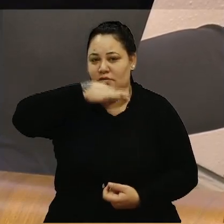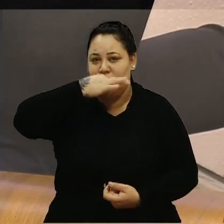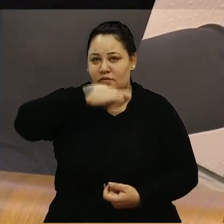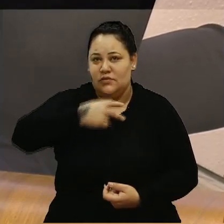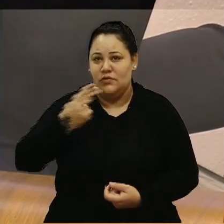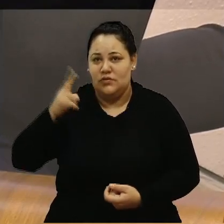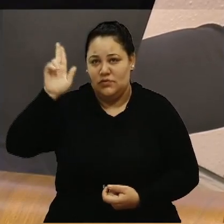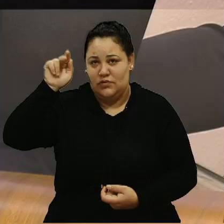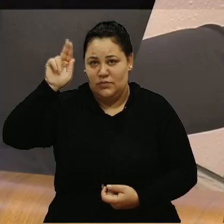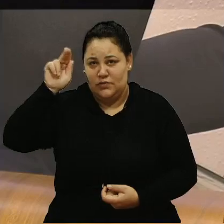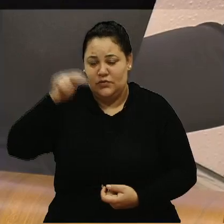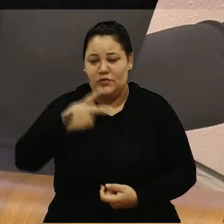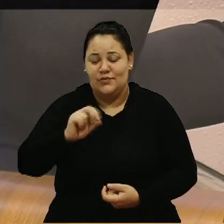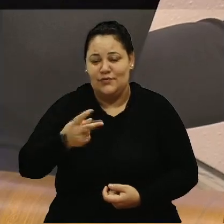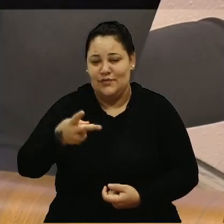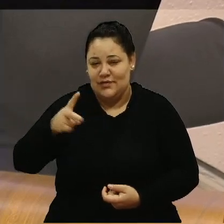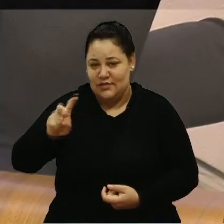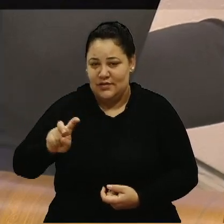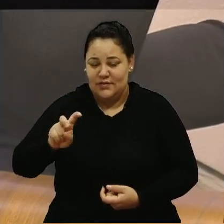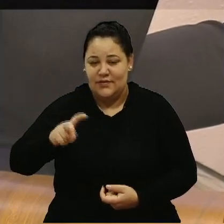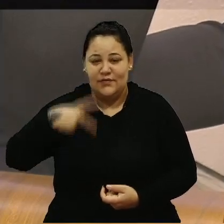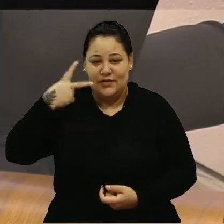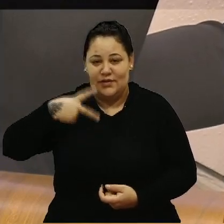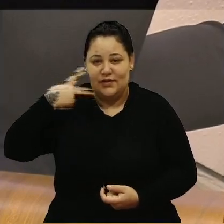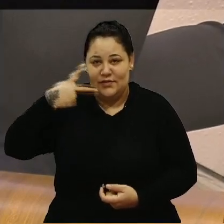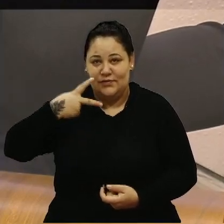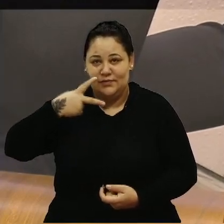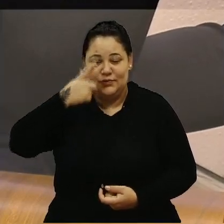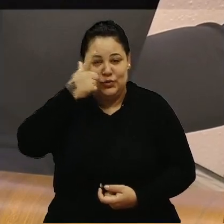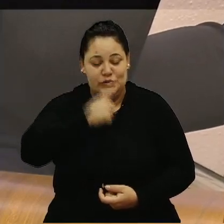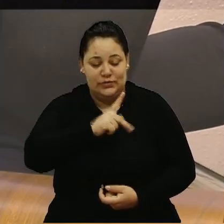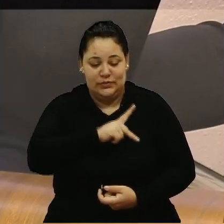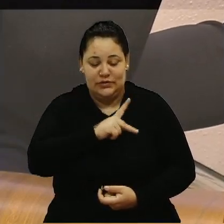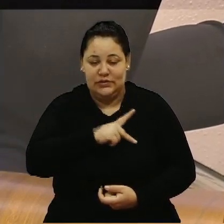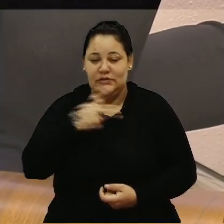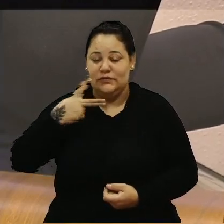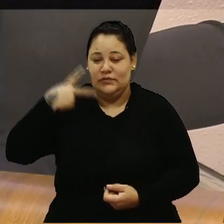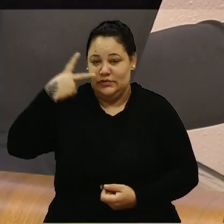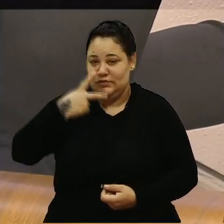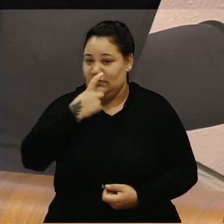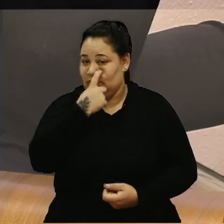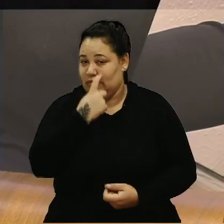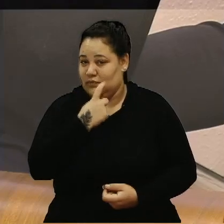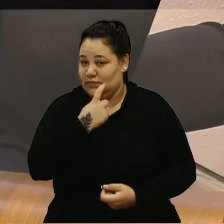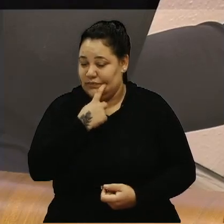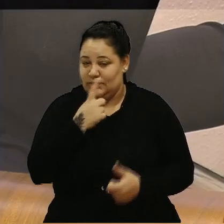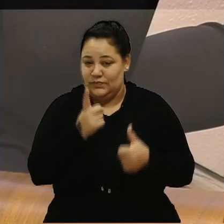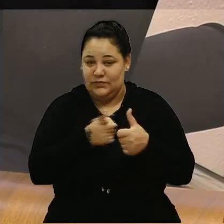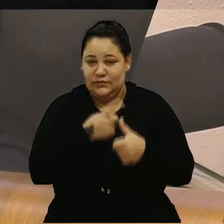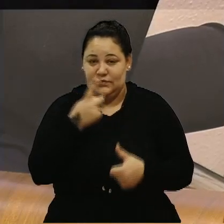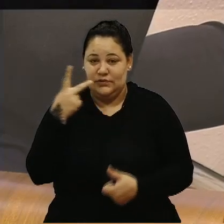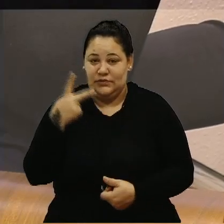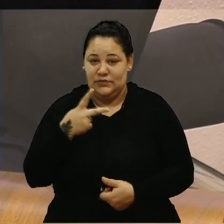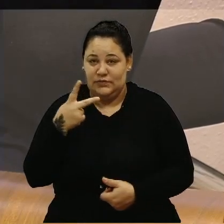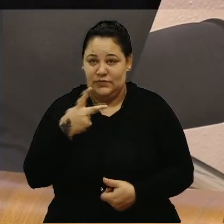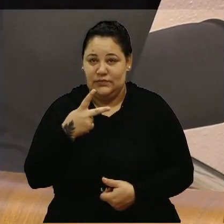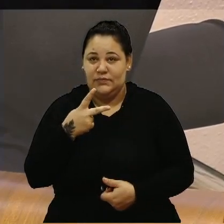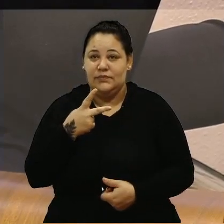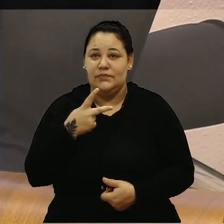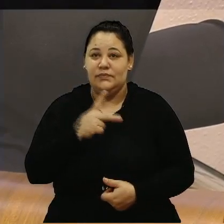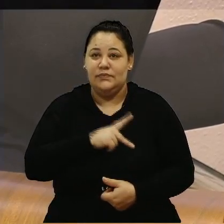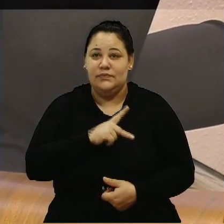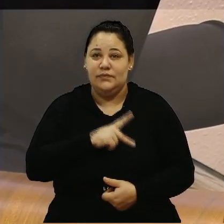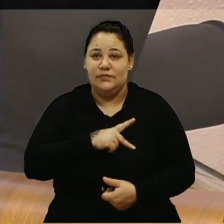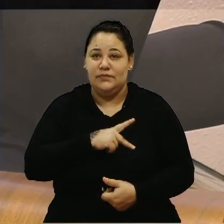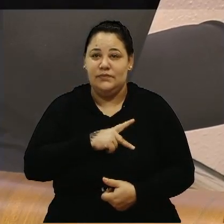de 2025, vereador Lucas Carenhato, presidente, vereador Wagner Petrini, primeiro vice-presidente, vereador